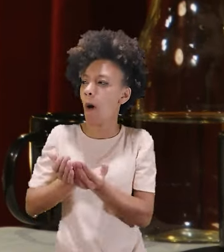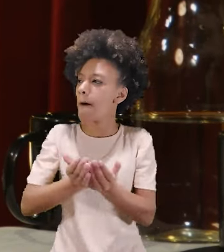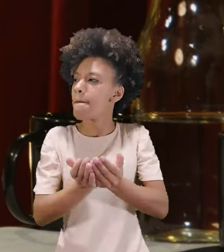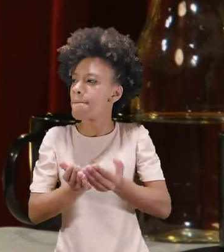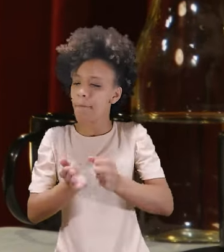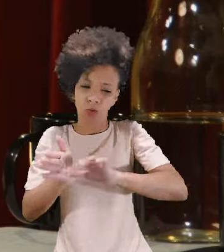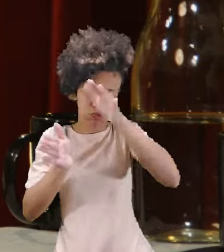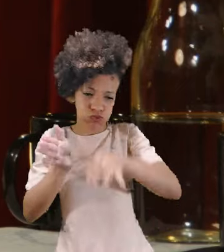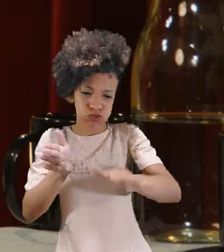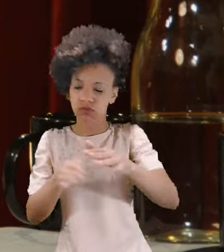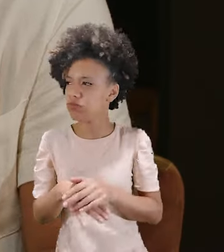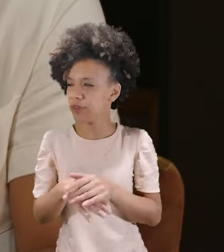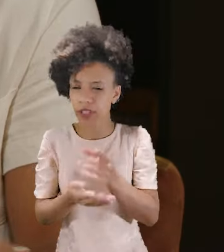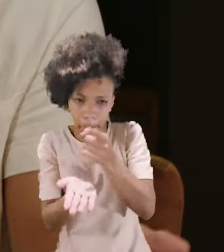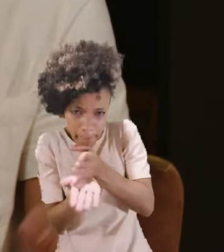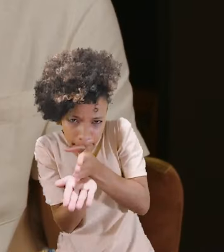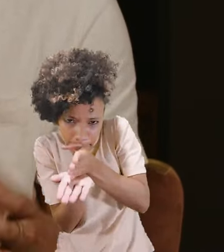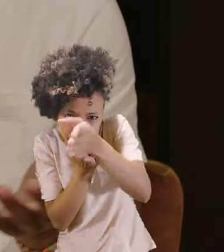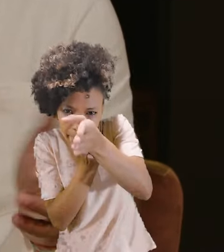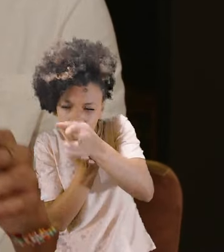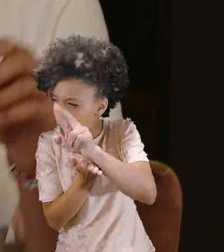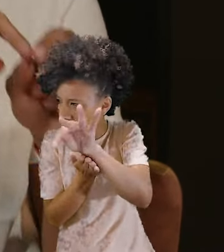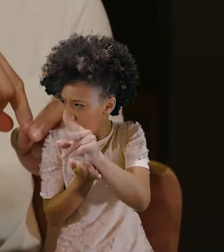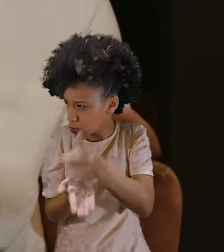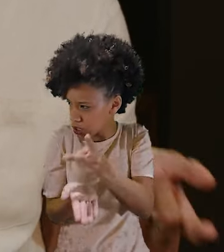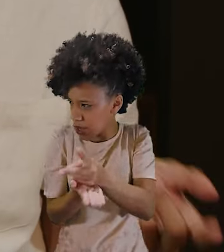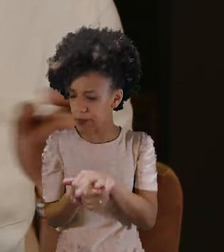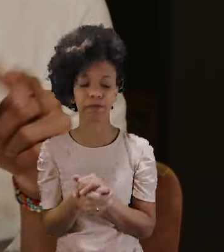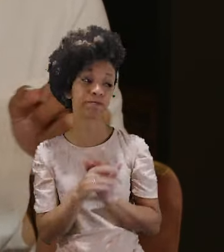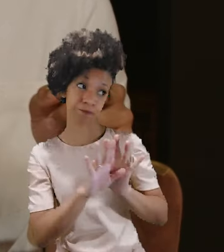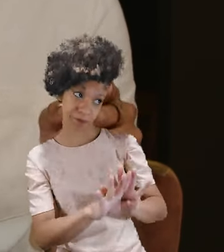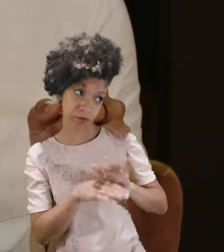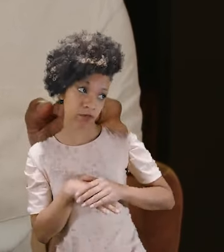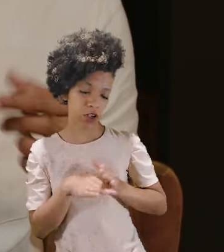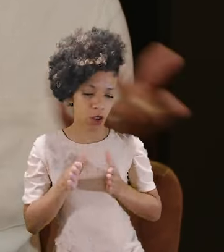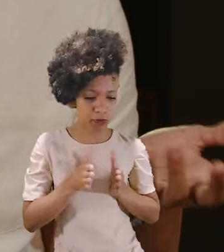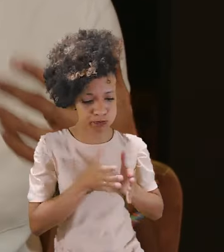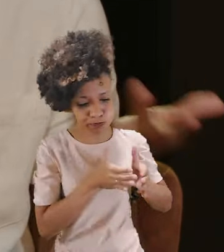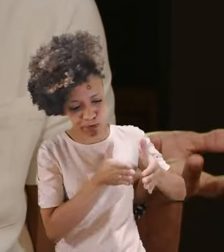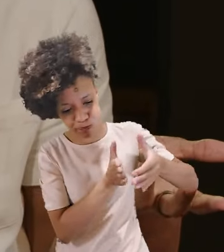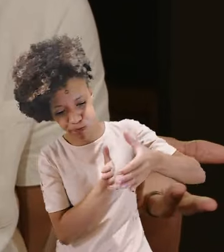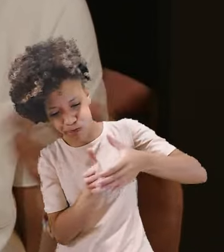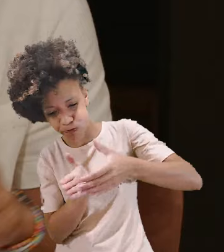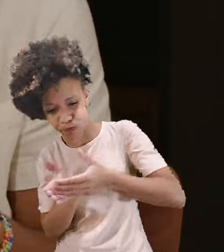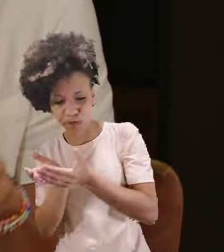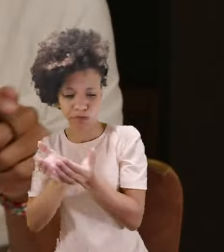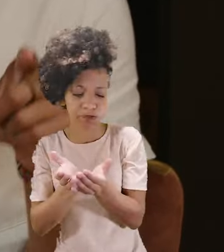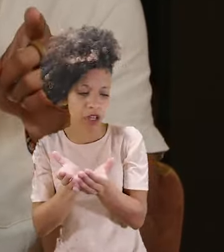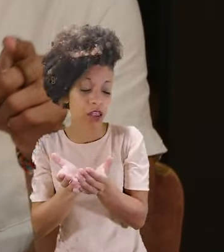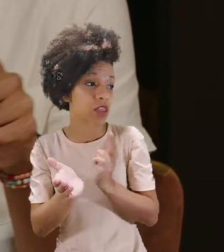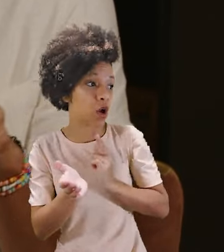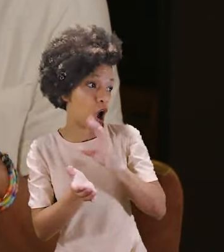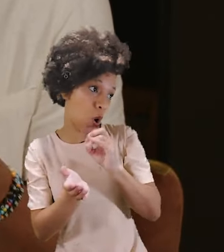mar você foi uma região e você vai reto o tempo todo então pois é você você vai contornando a costa do Brasil é precisamente na